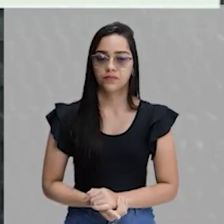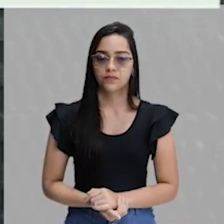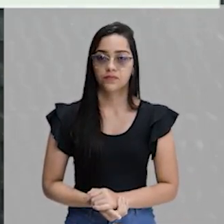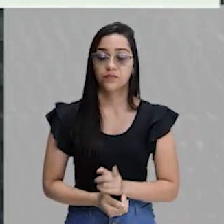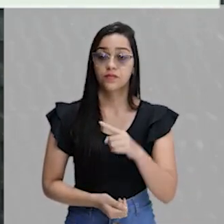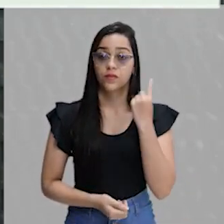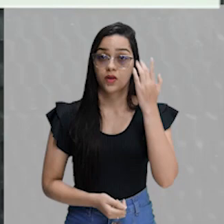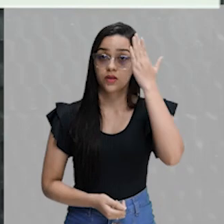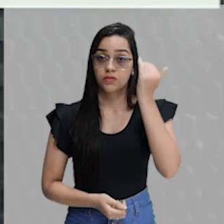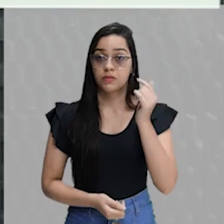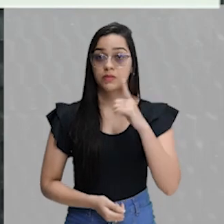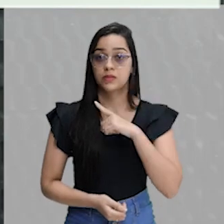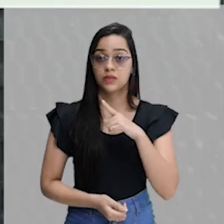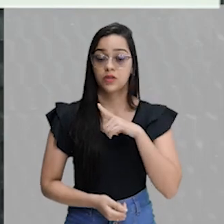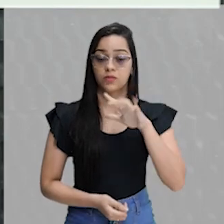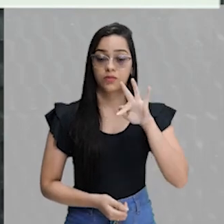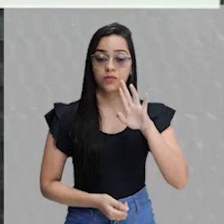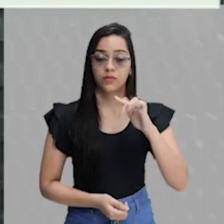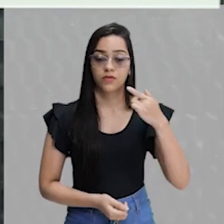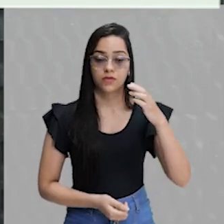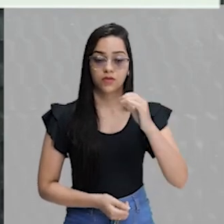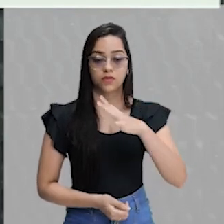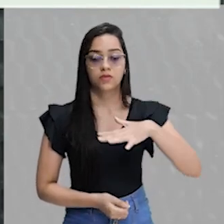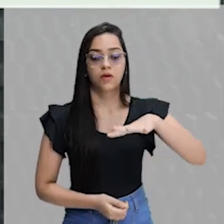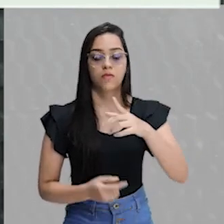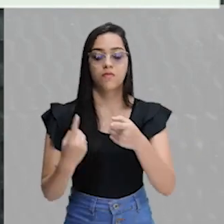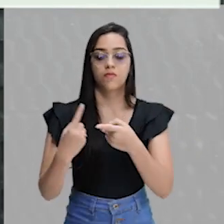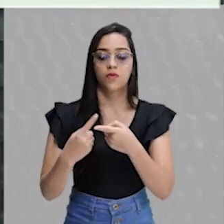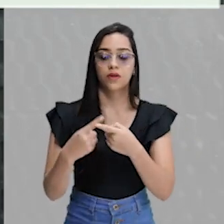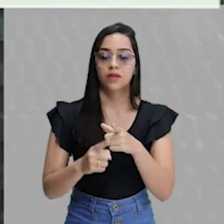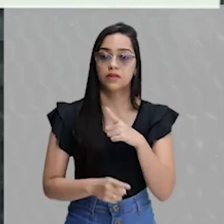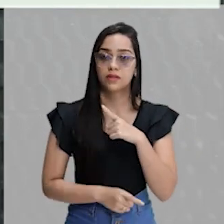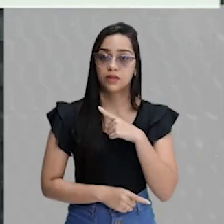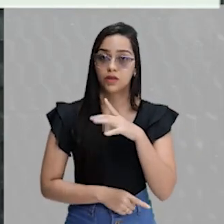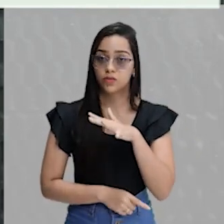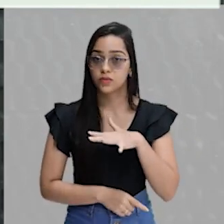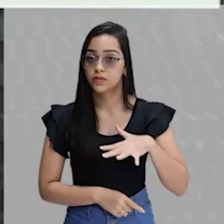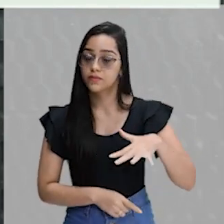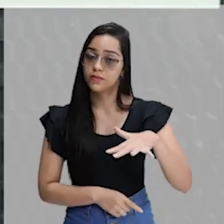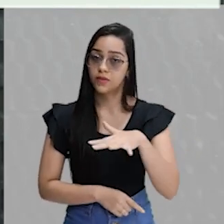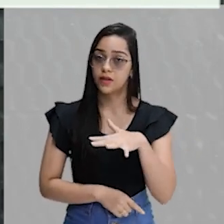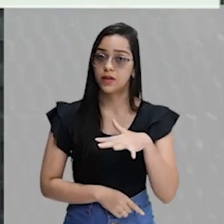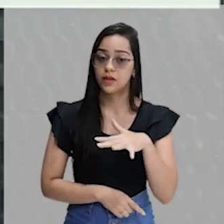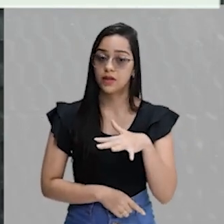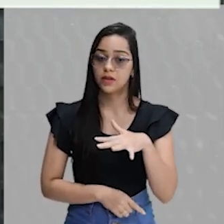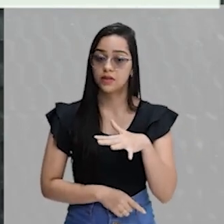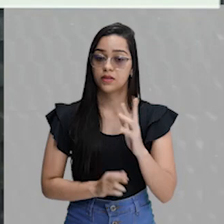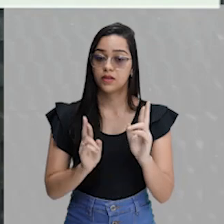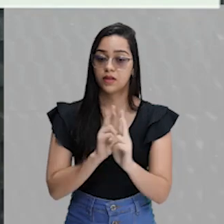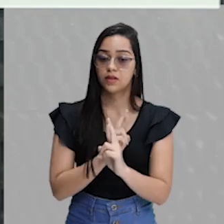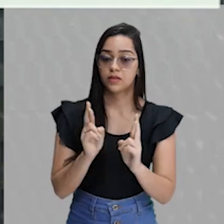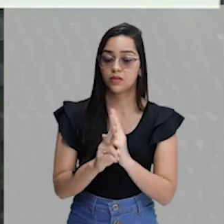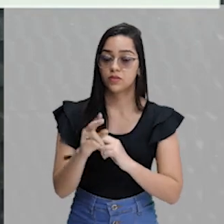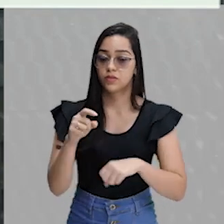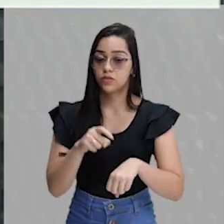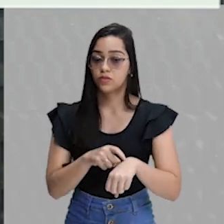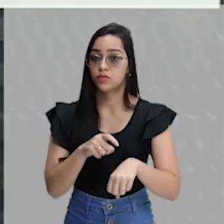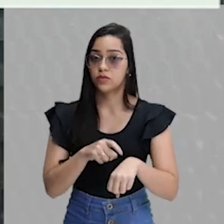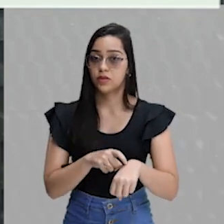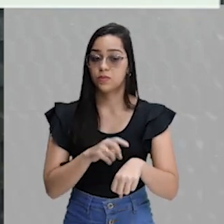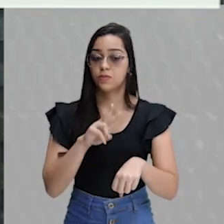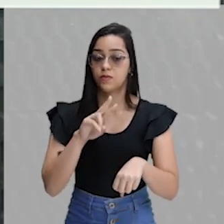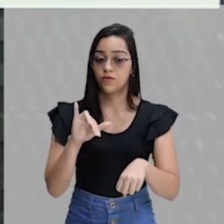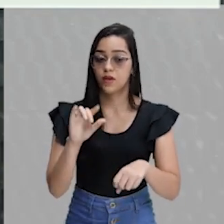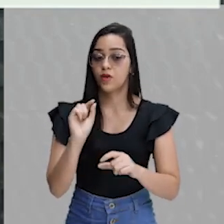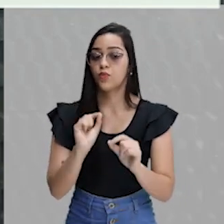né? Nós sabemos que é uma função do espaço, né? Movimento uniforme, porque eu tenho aqui, ó, o espaço em função do tempo, e isso vai